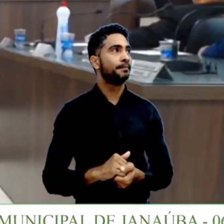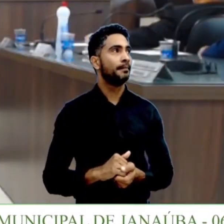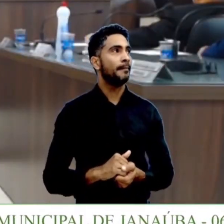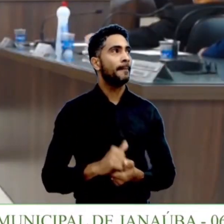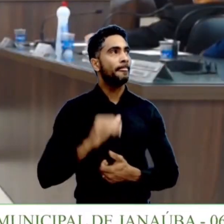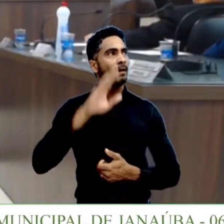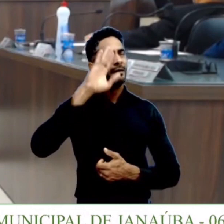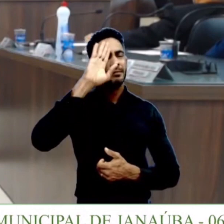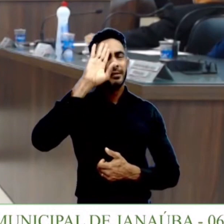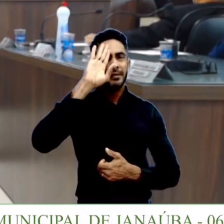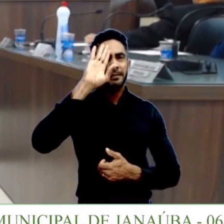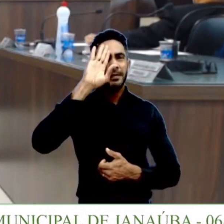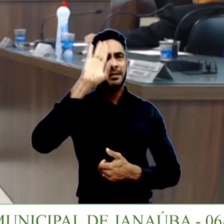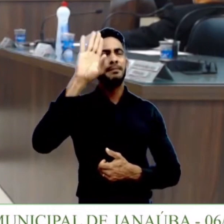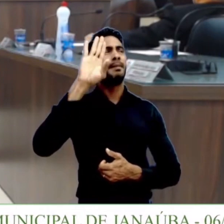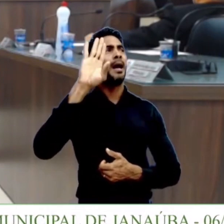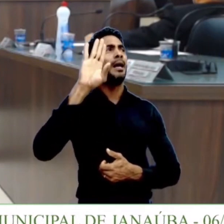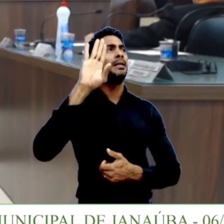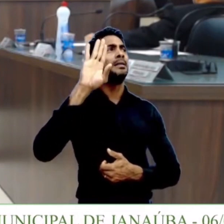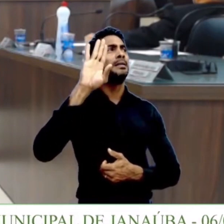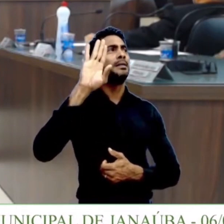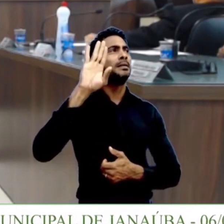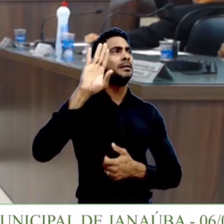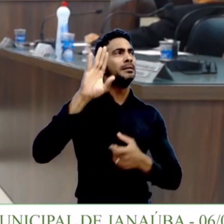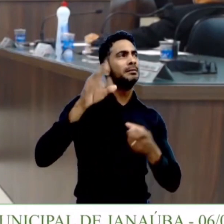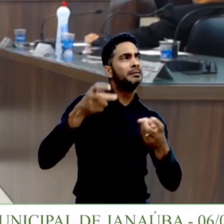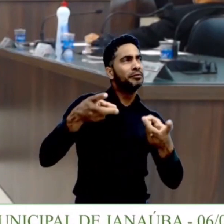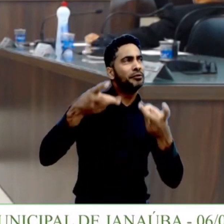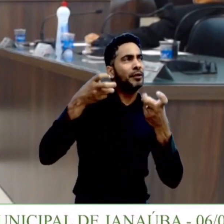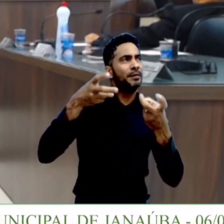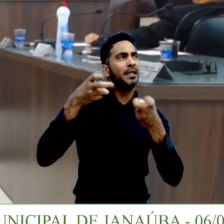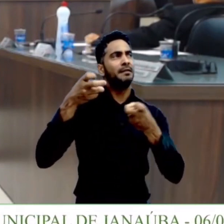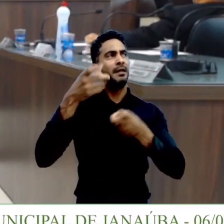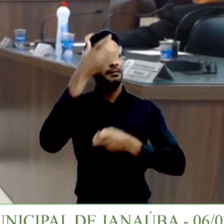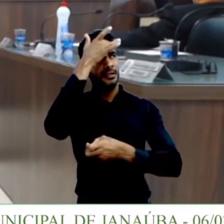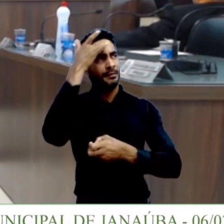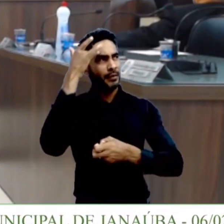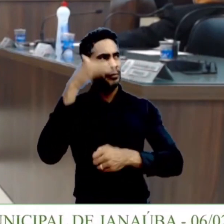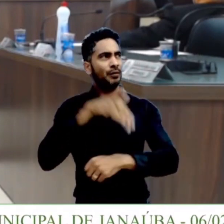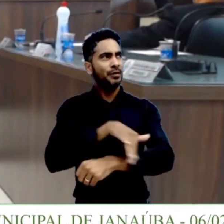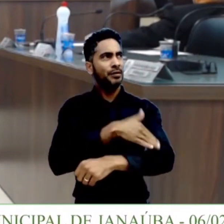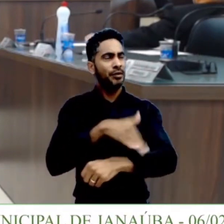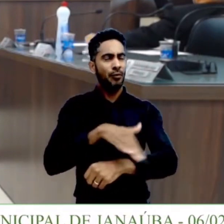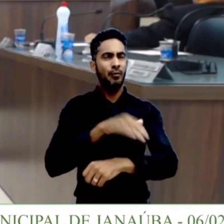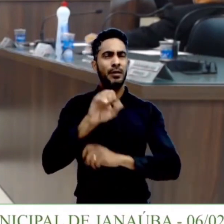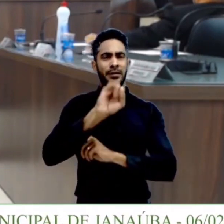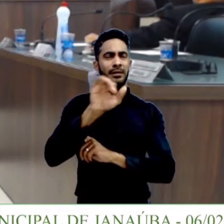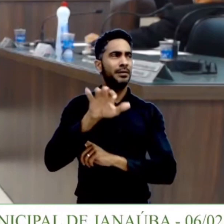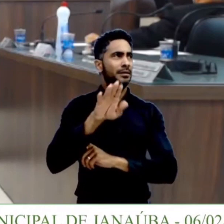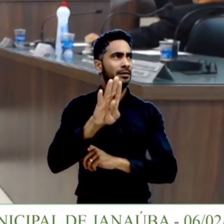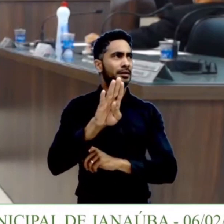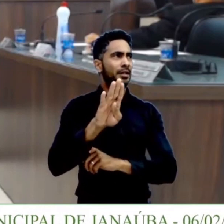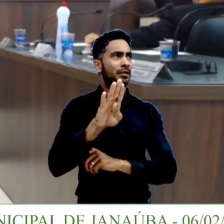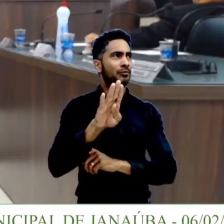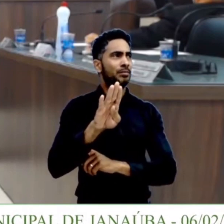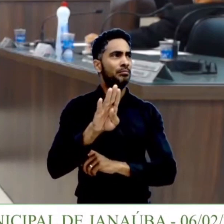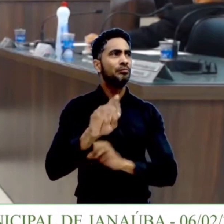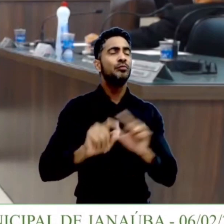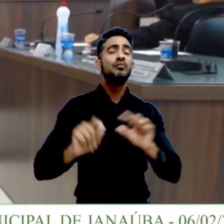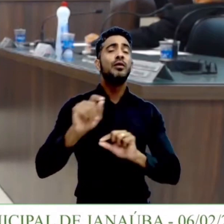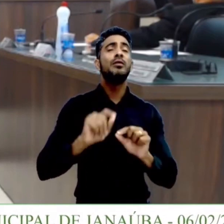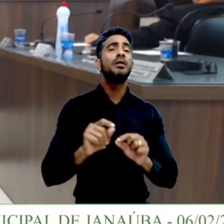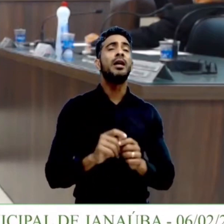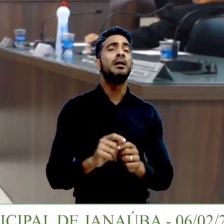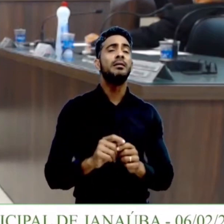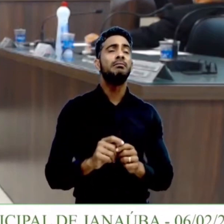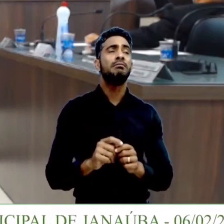Os principais pontos que observamos, essas pessoas em situação de rua em Janaúba,